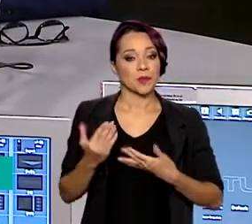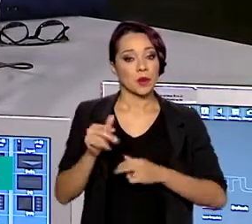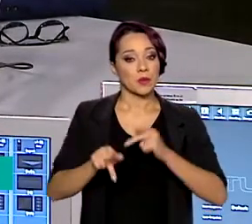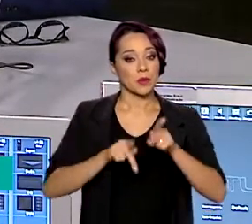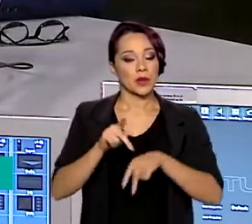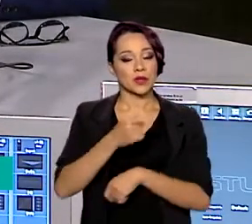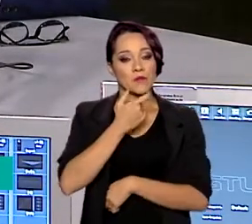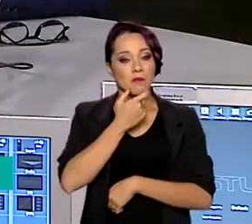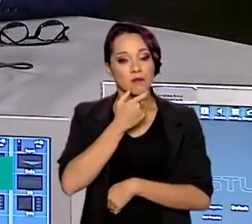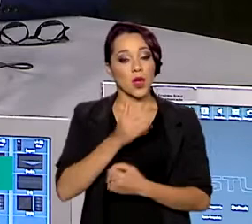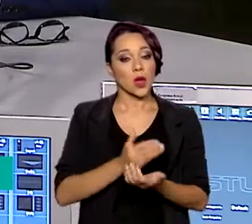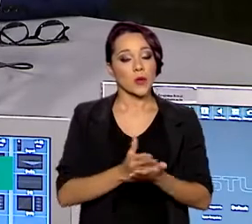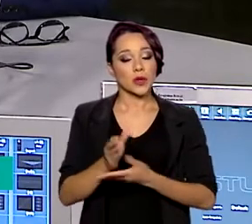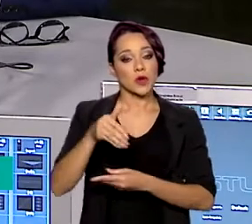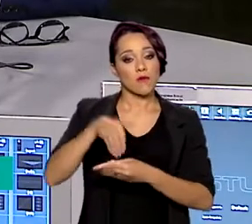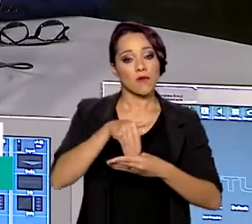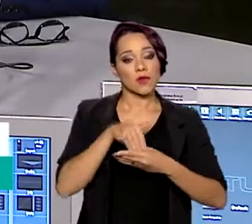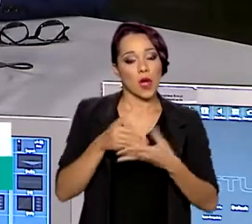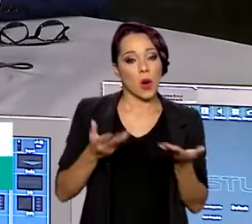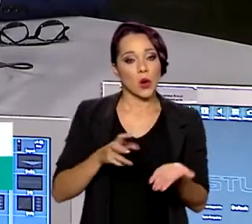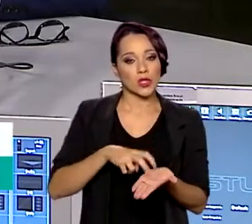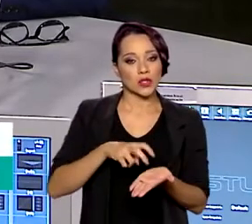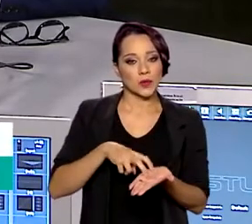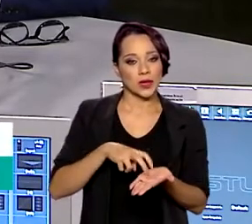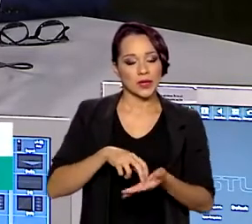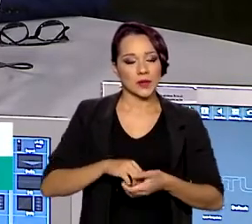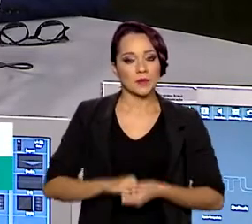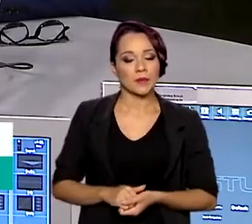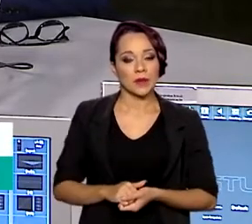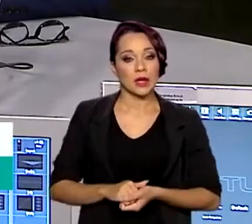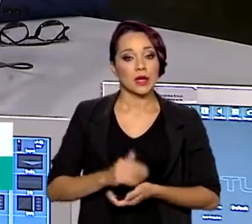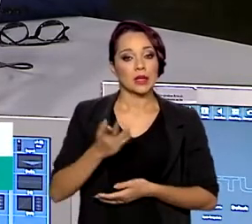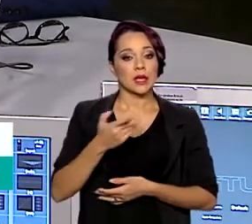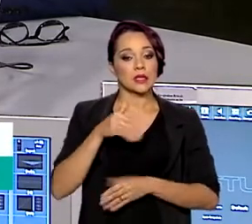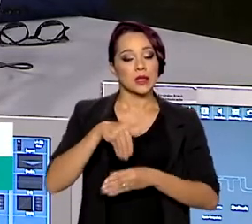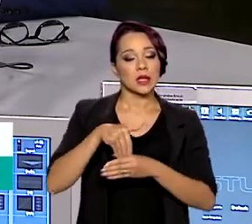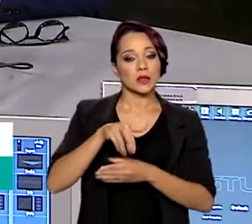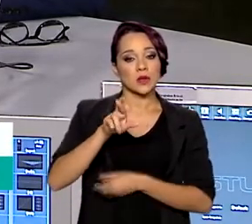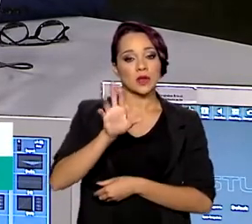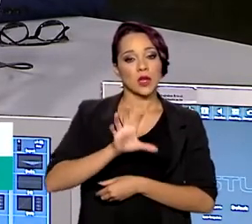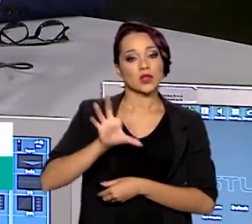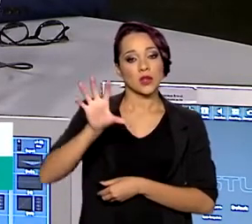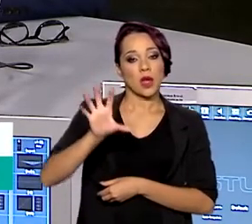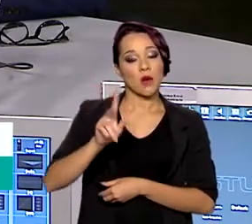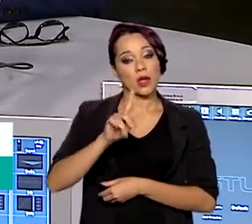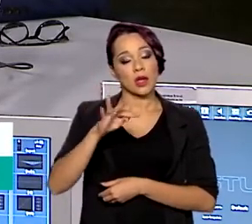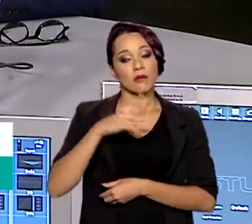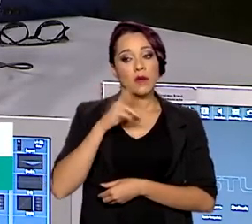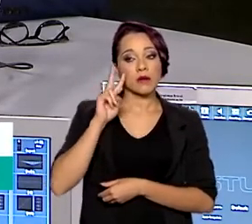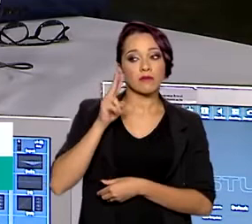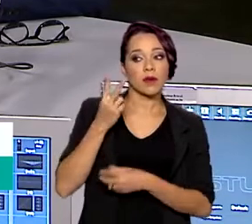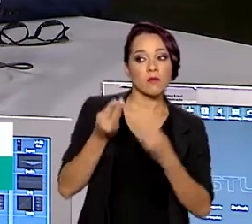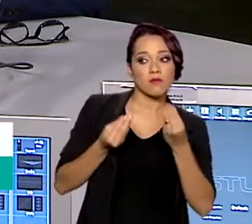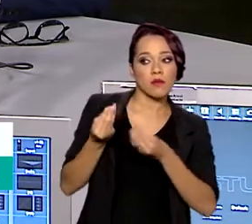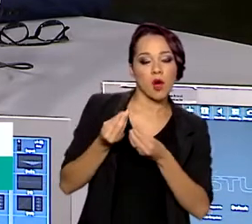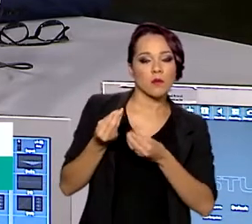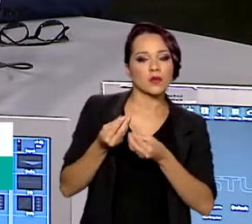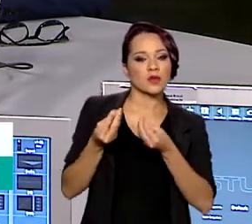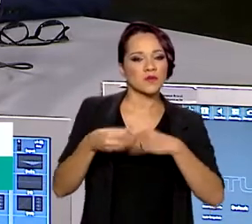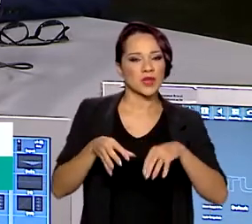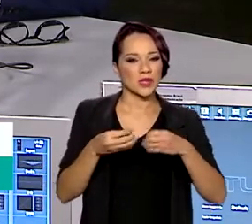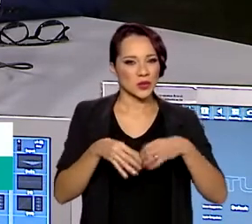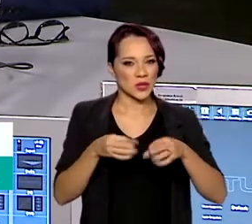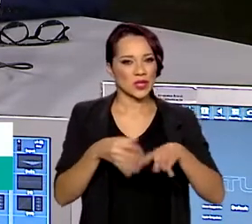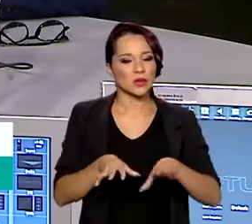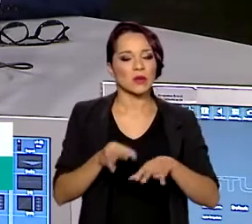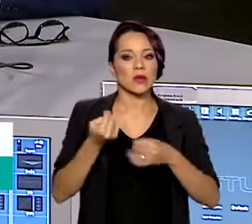população britânica começou a votar nessa manhã, Miguelzinho, nessas eleições regionais que vão dar uma real dimensão dos estragos